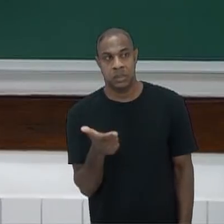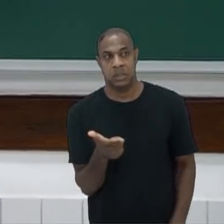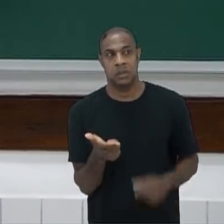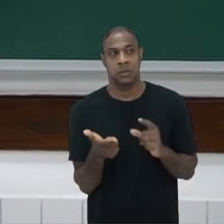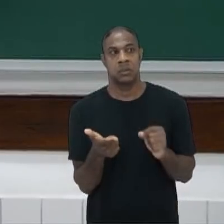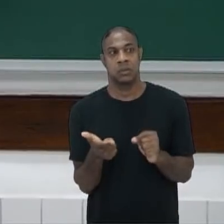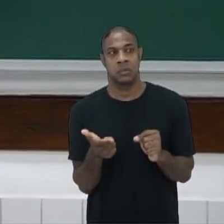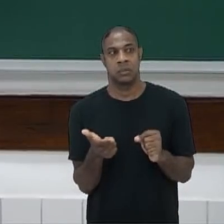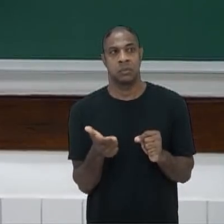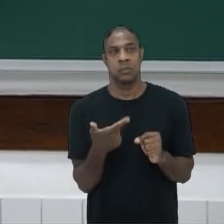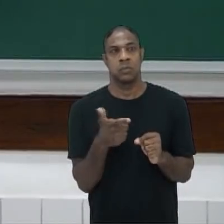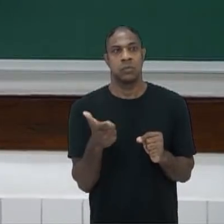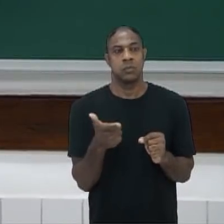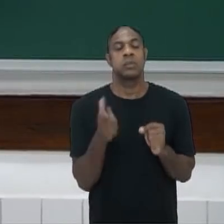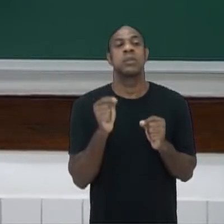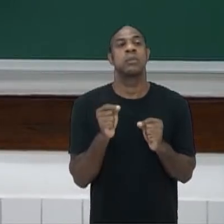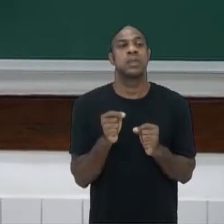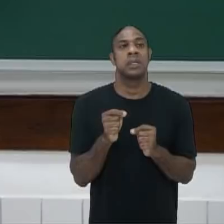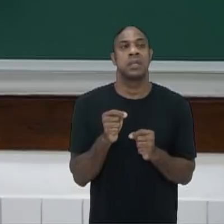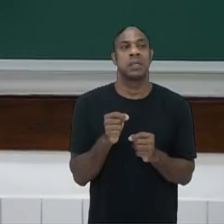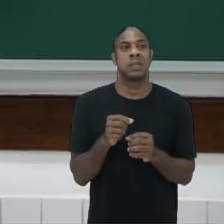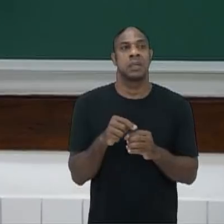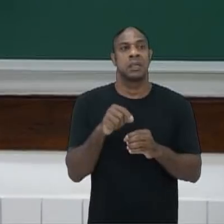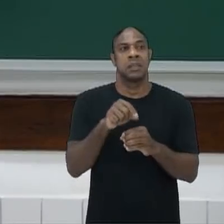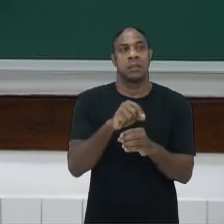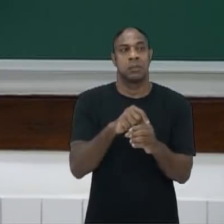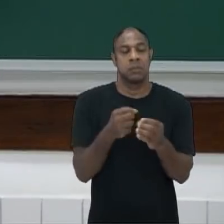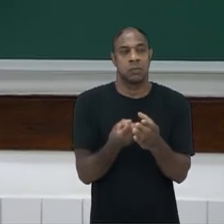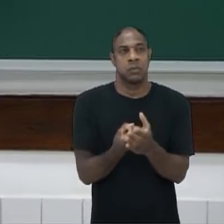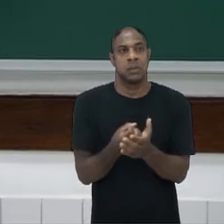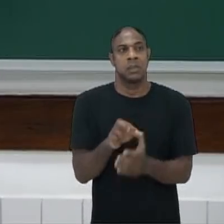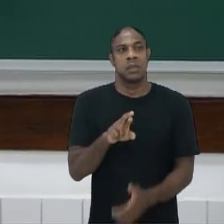apresenta ribossomos aderidos nele. Essa é a diferença.